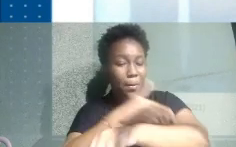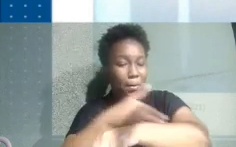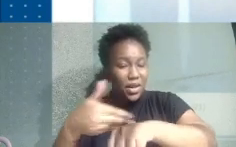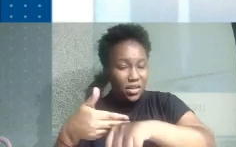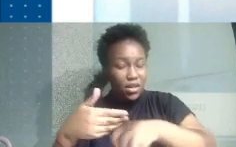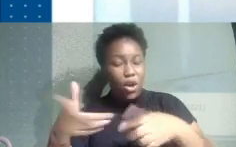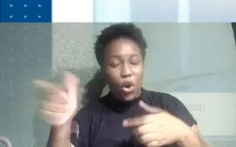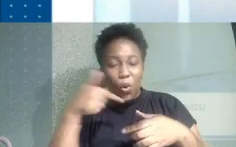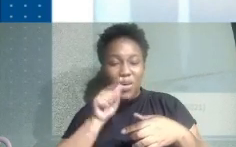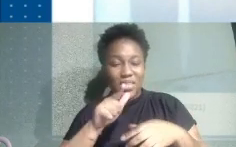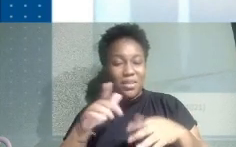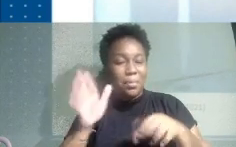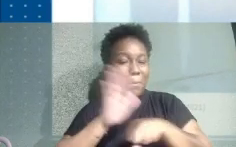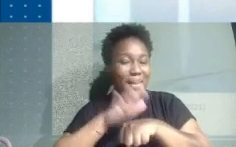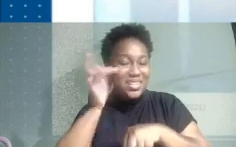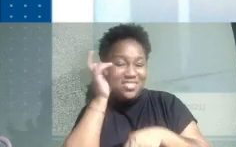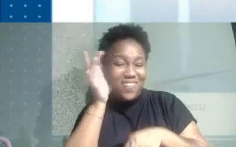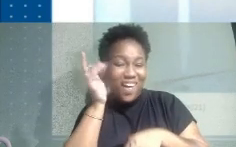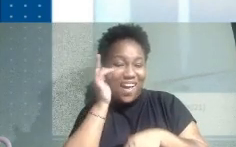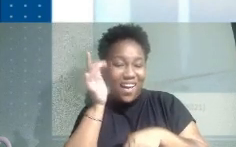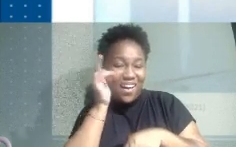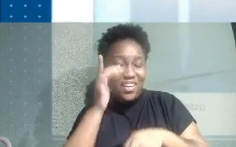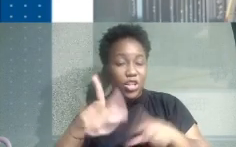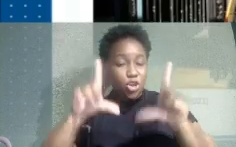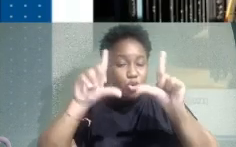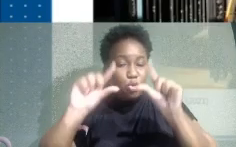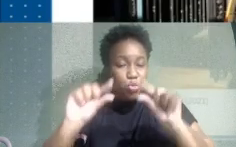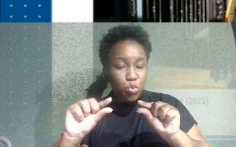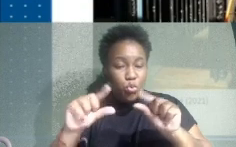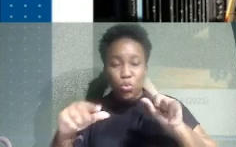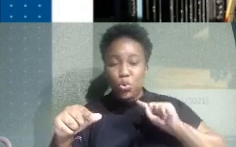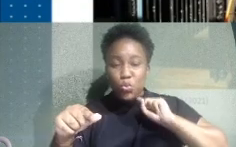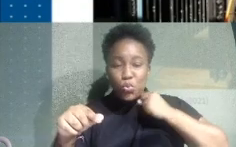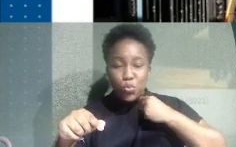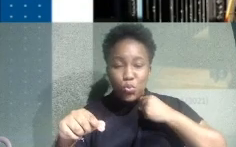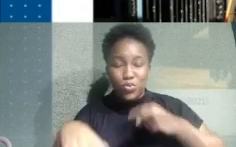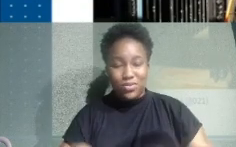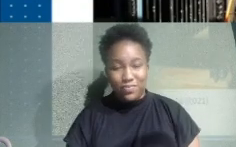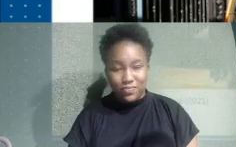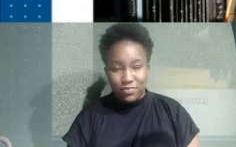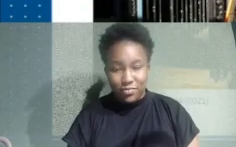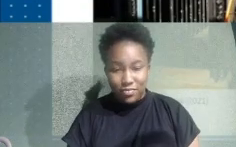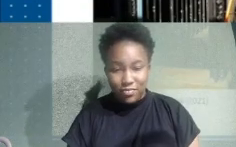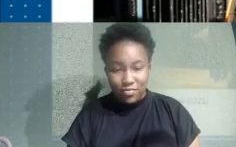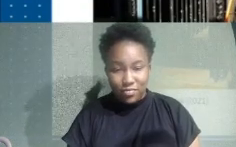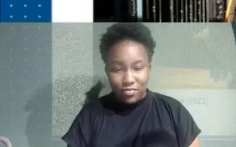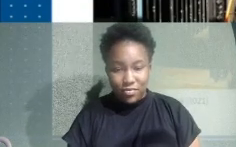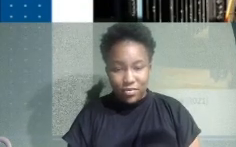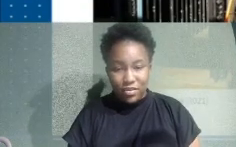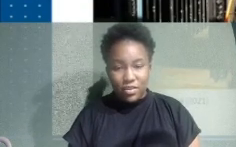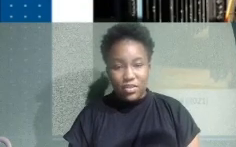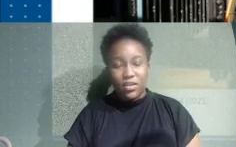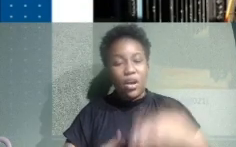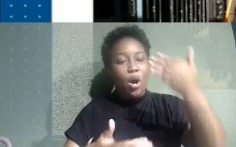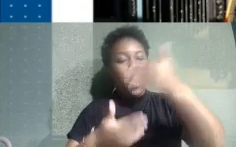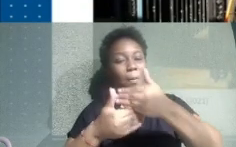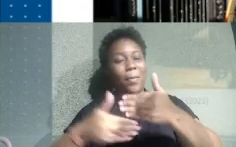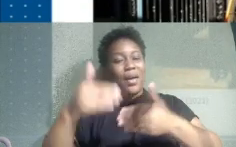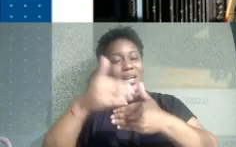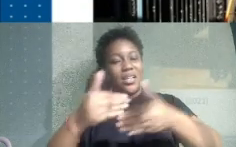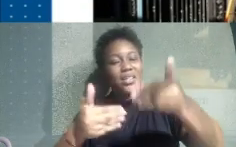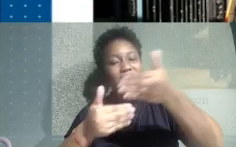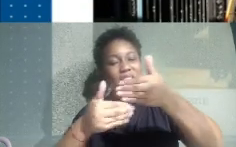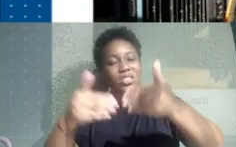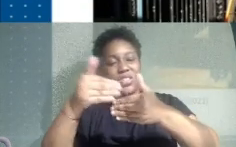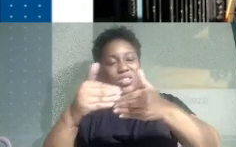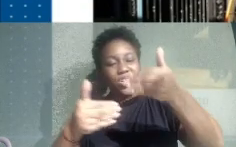maneira facilitada, com menos sujeira também. E aí, por fim, ó, um exemplo da parede aí de alvenaria, né?